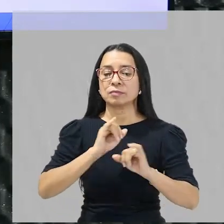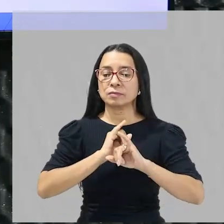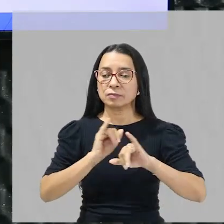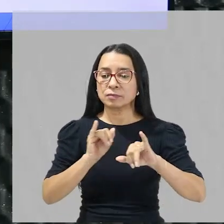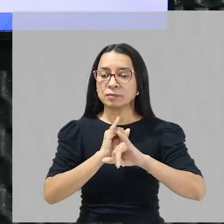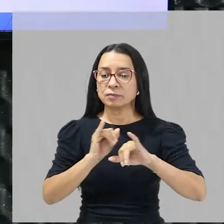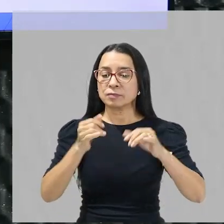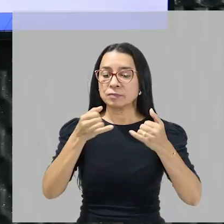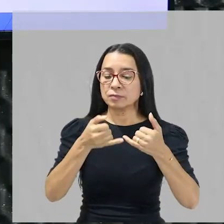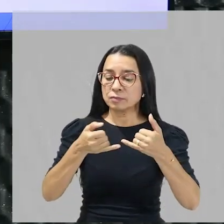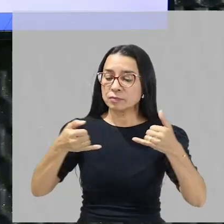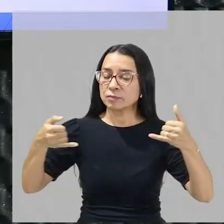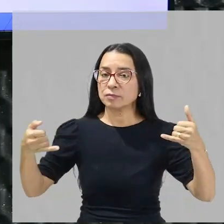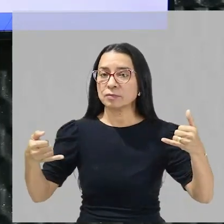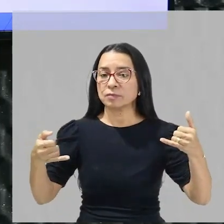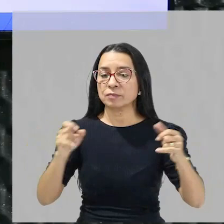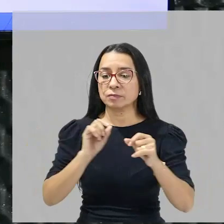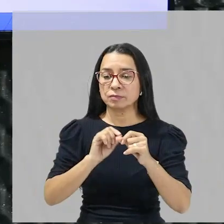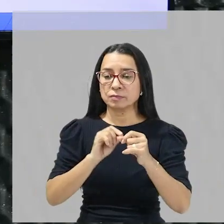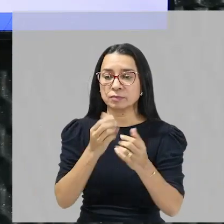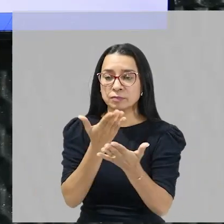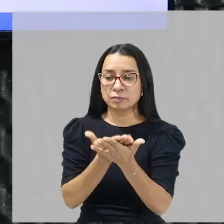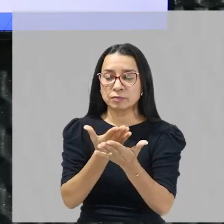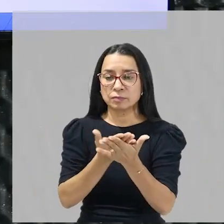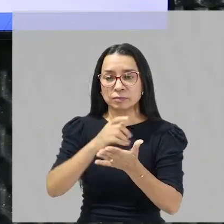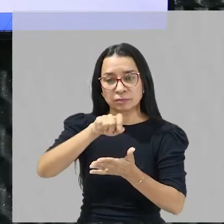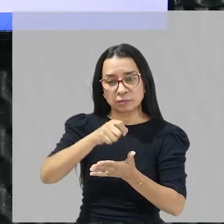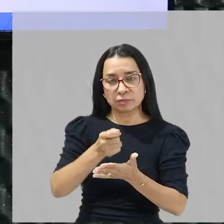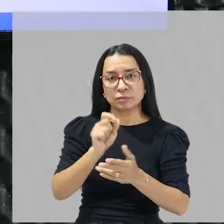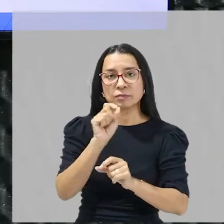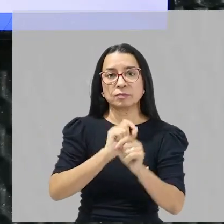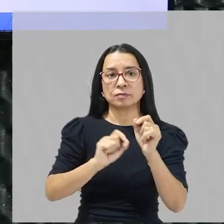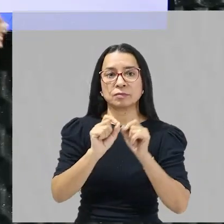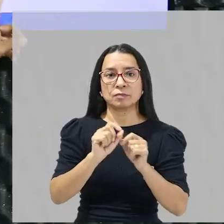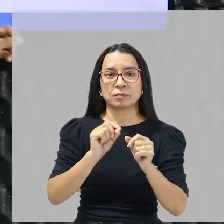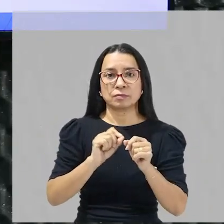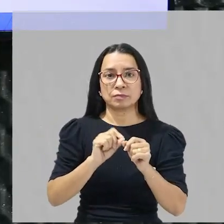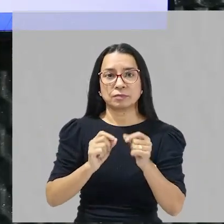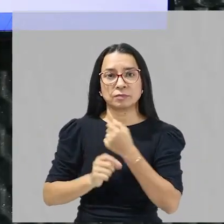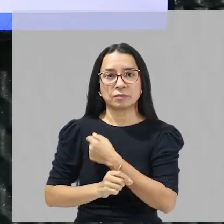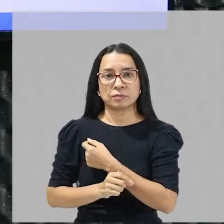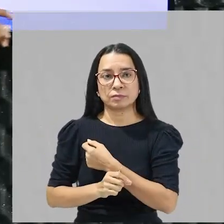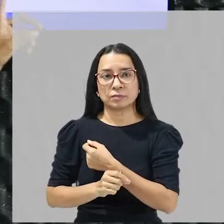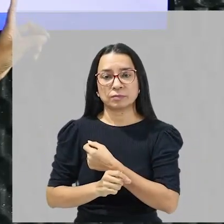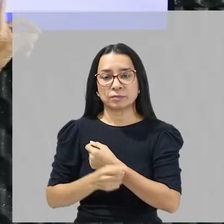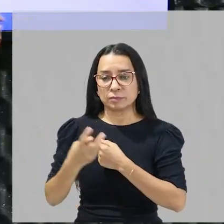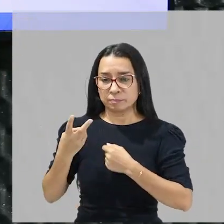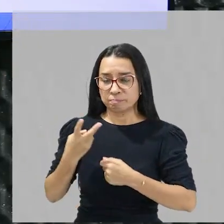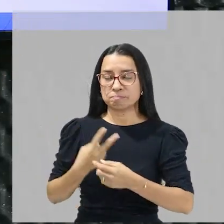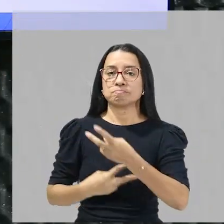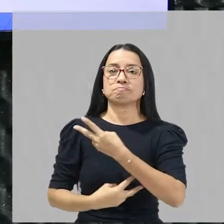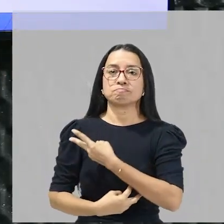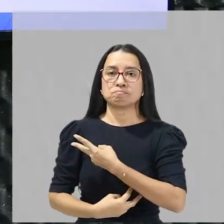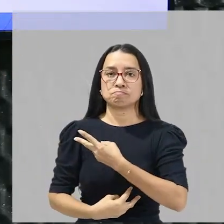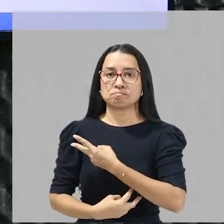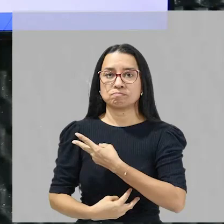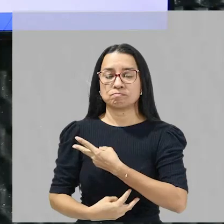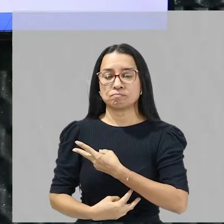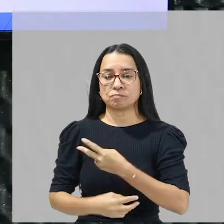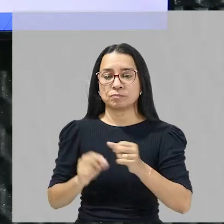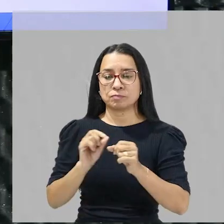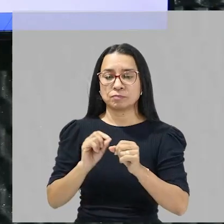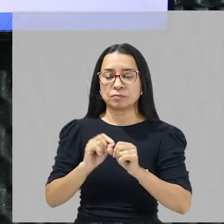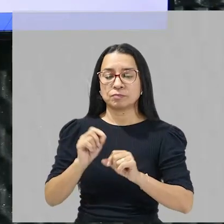e fazer o estudo do sinal, tá? E isso é feito para as duas, tá? Então, a gente vai fazer